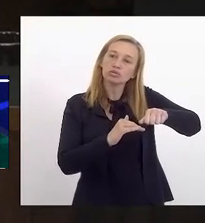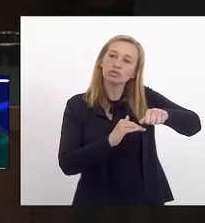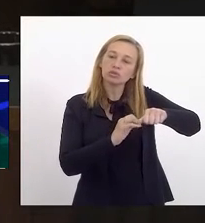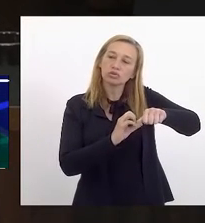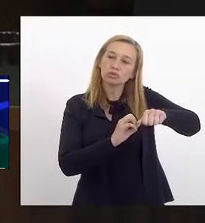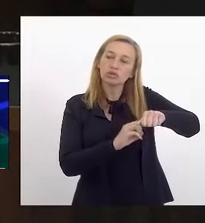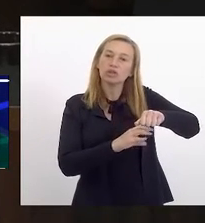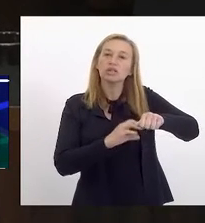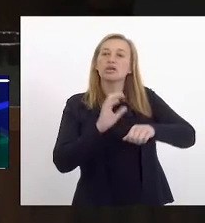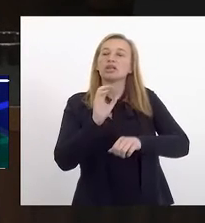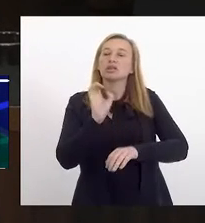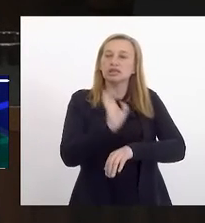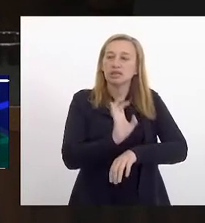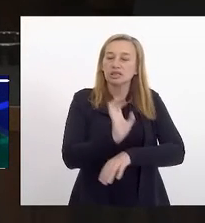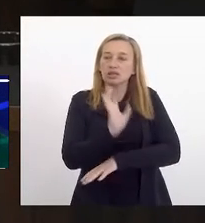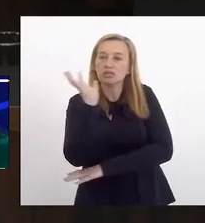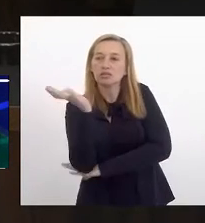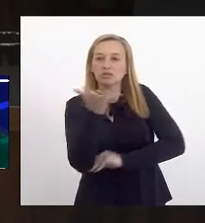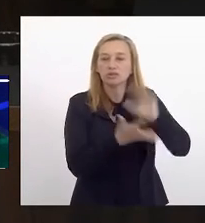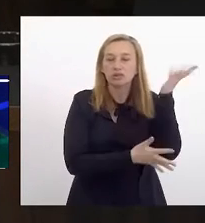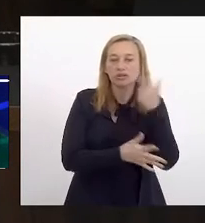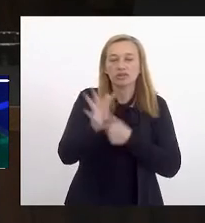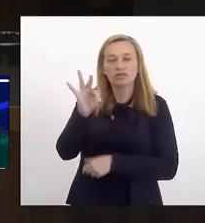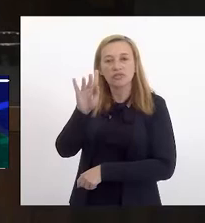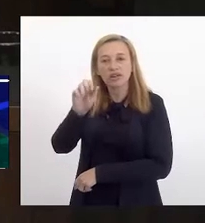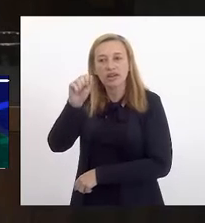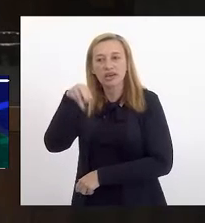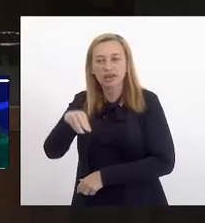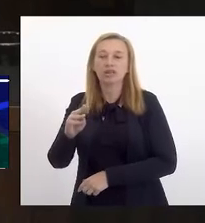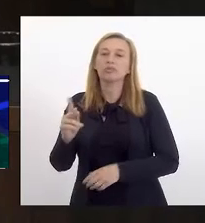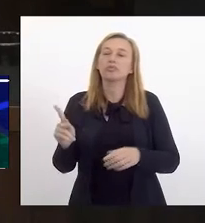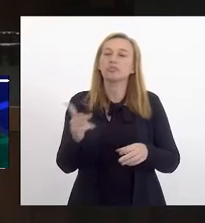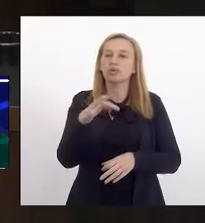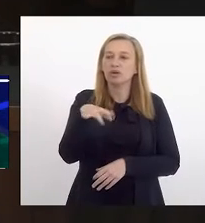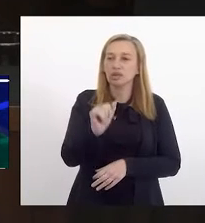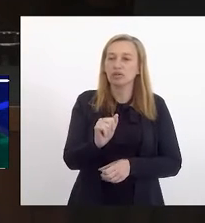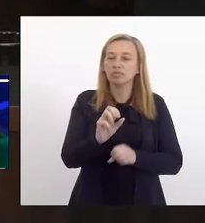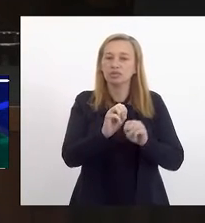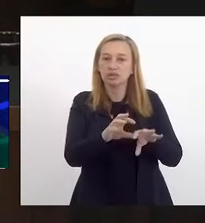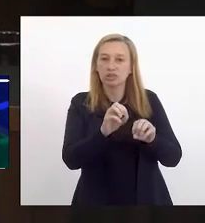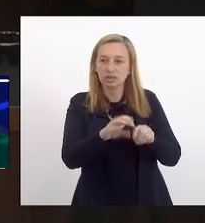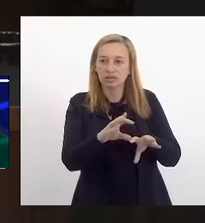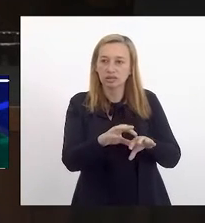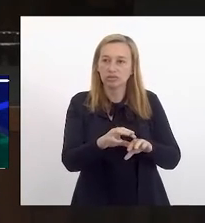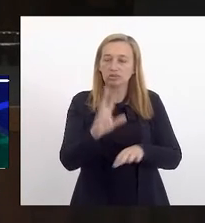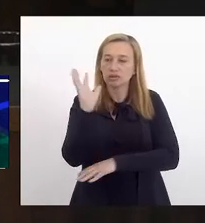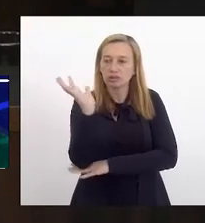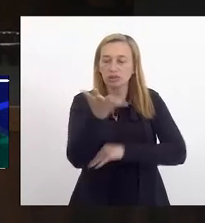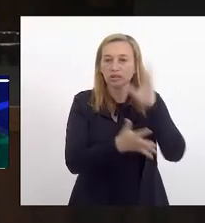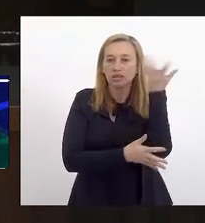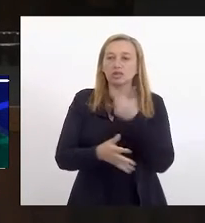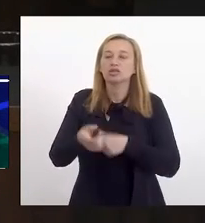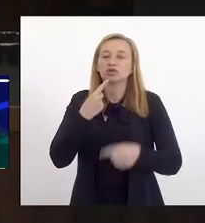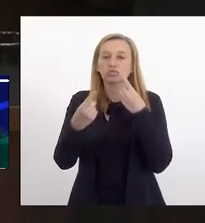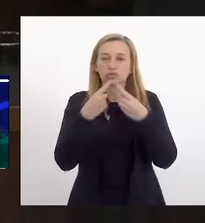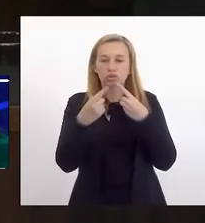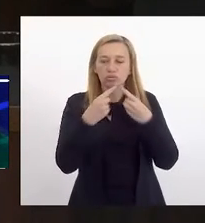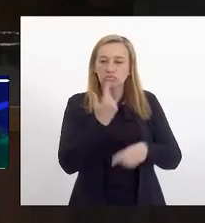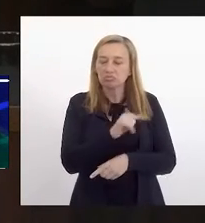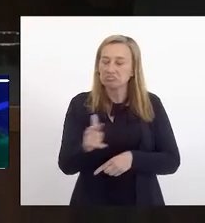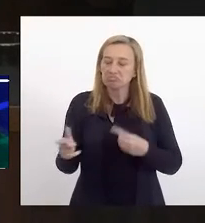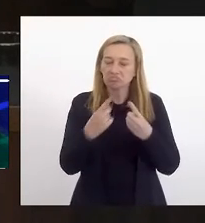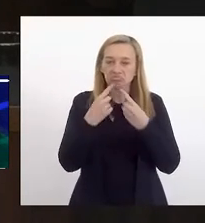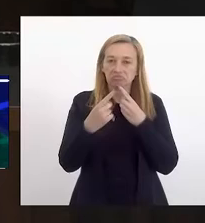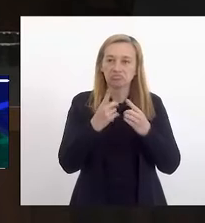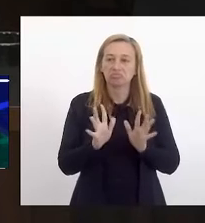e Desenvolvimento Urbano, FECAM, para programas e projetos de educação ambiental. Em discussão. Não havendo quem